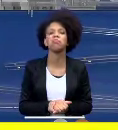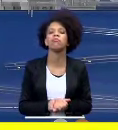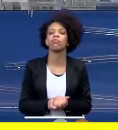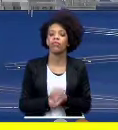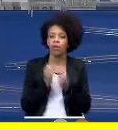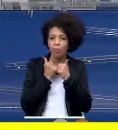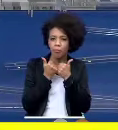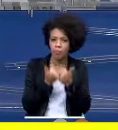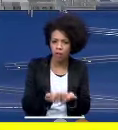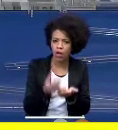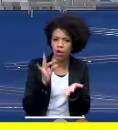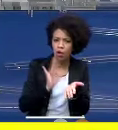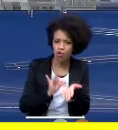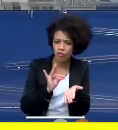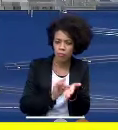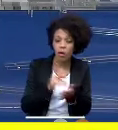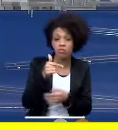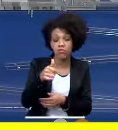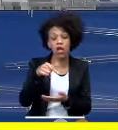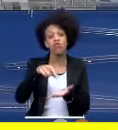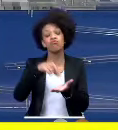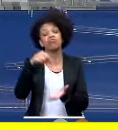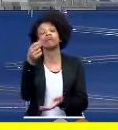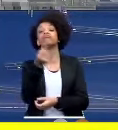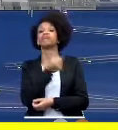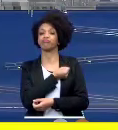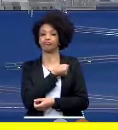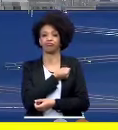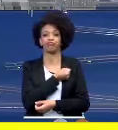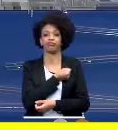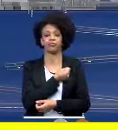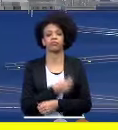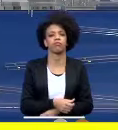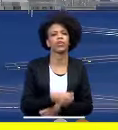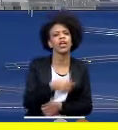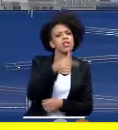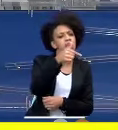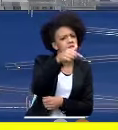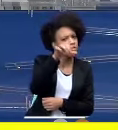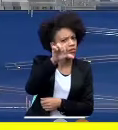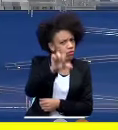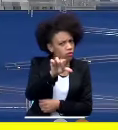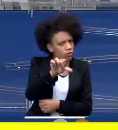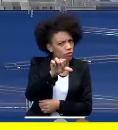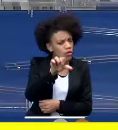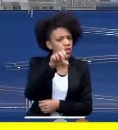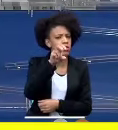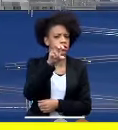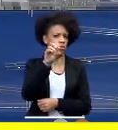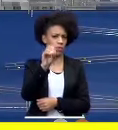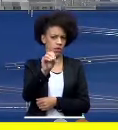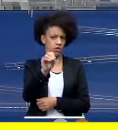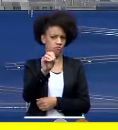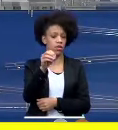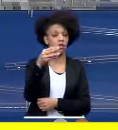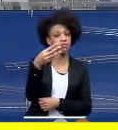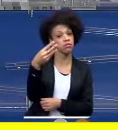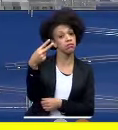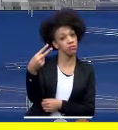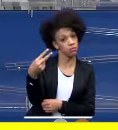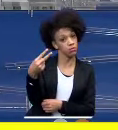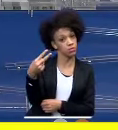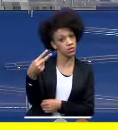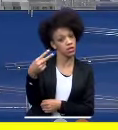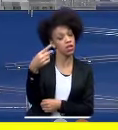Muito bem, vamos confirmar os 7 números sorteados. 79, 50,